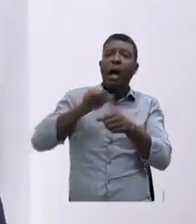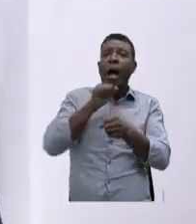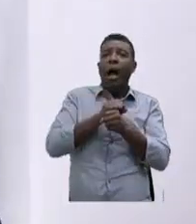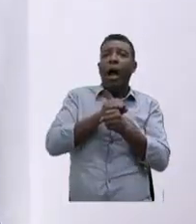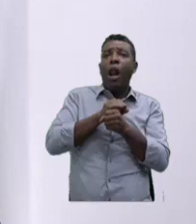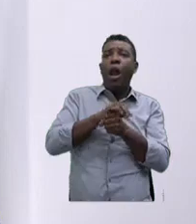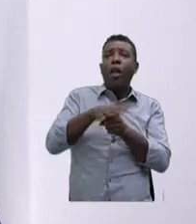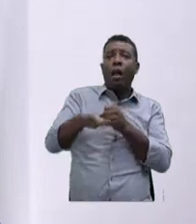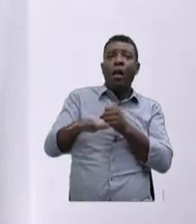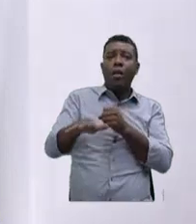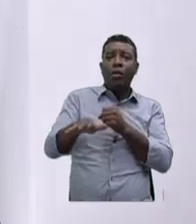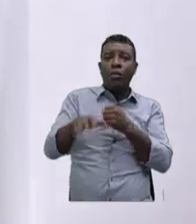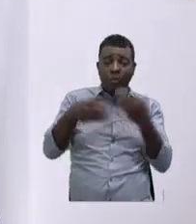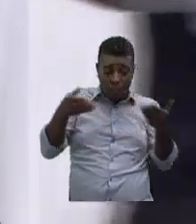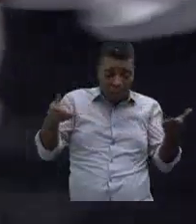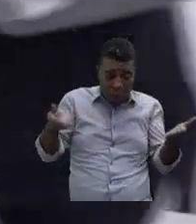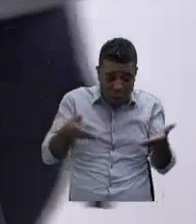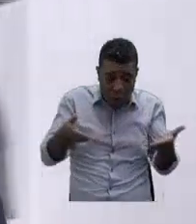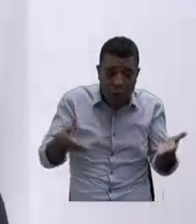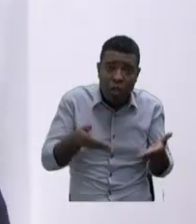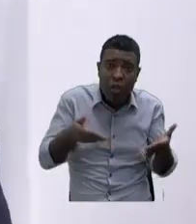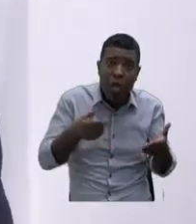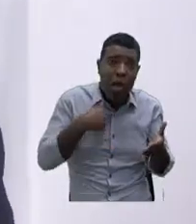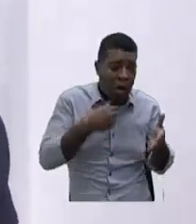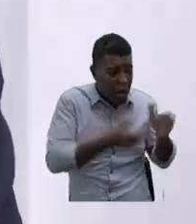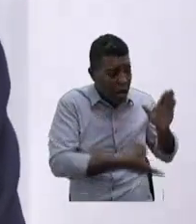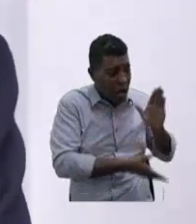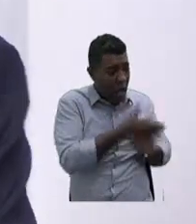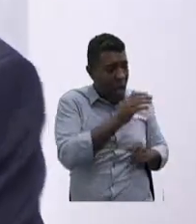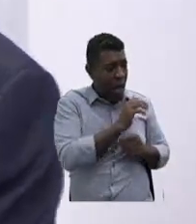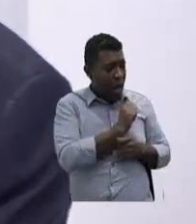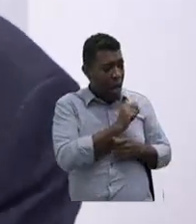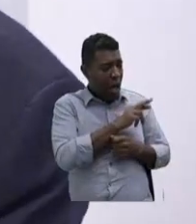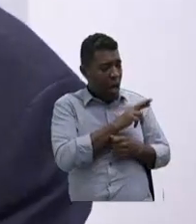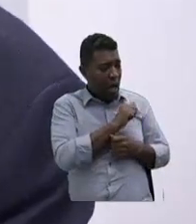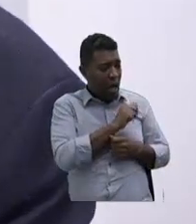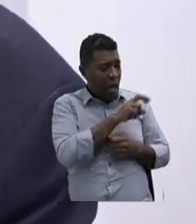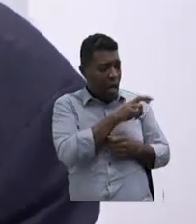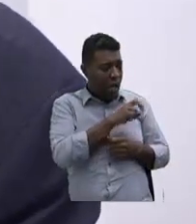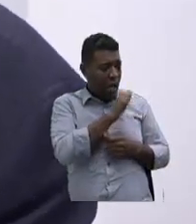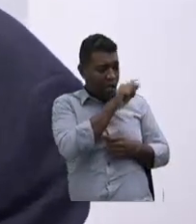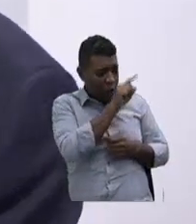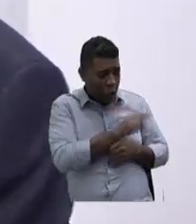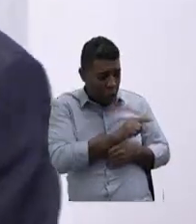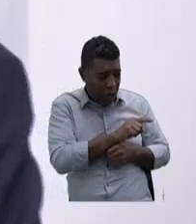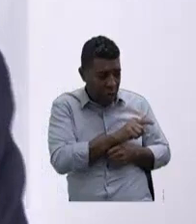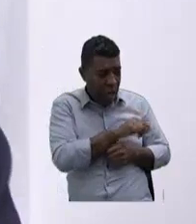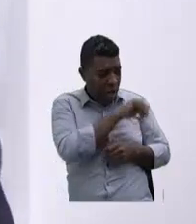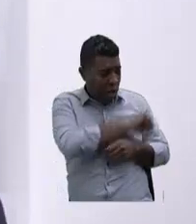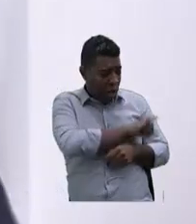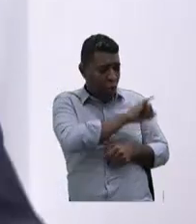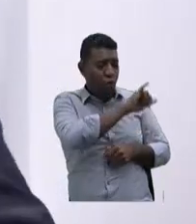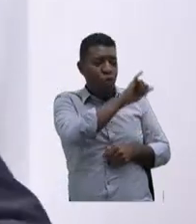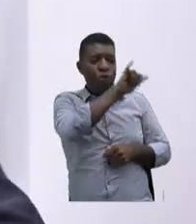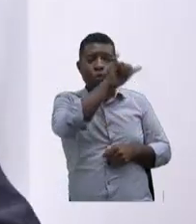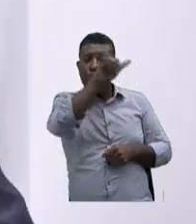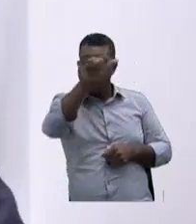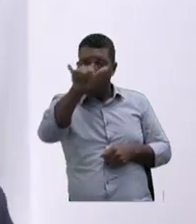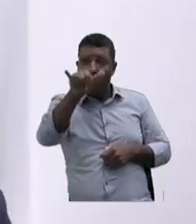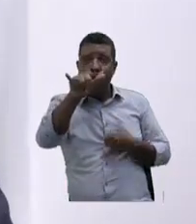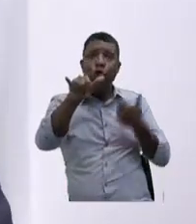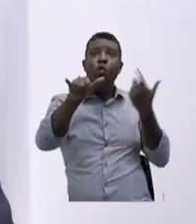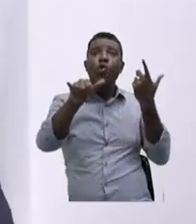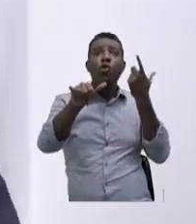que sair de Araxá por volta das 4h30 da manhã para poder estar aqui. Tive que vir de carro porque não consegui vaga no voo que